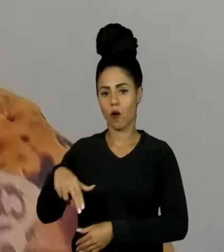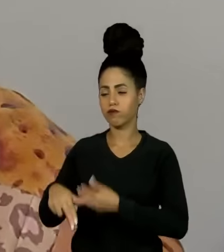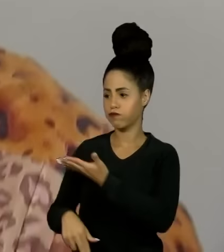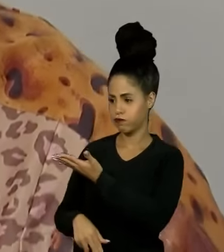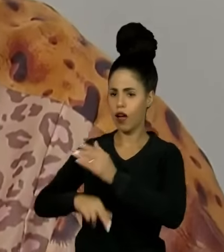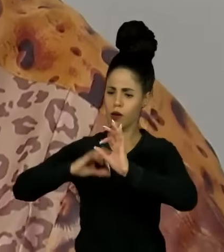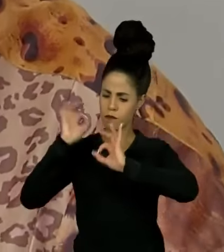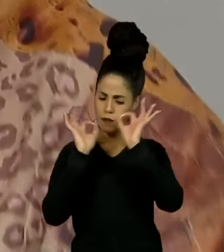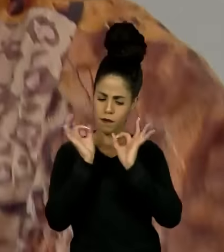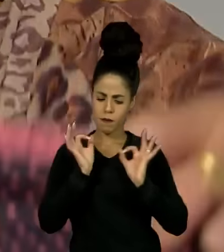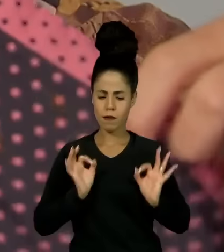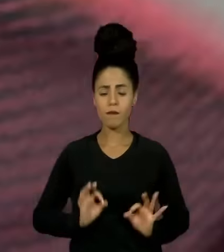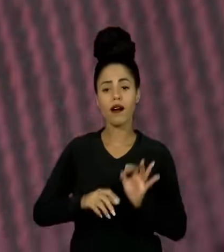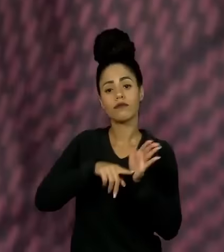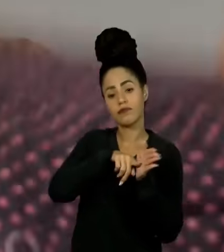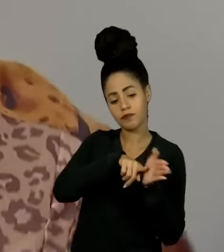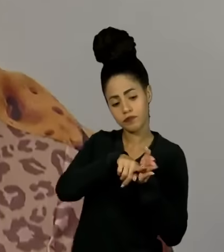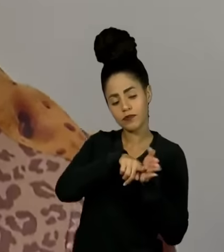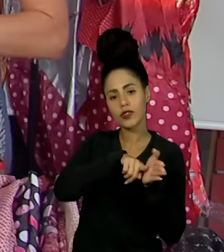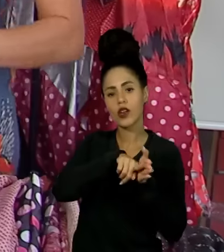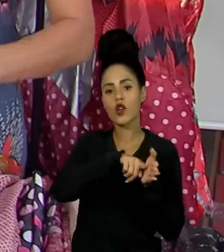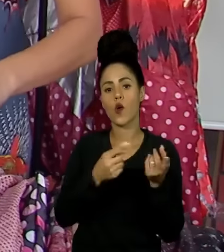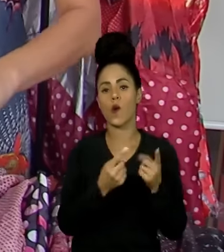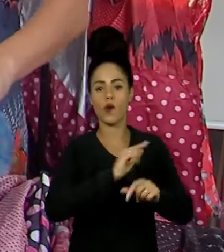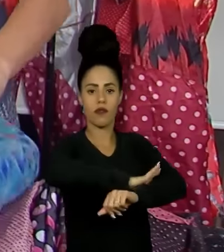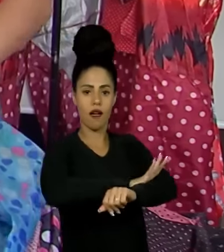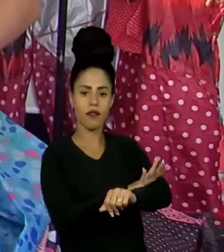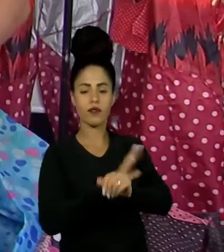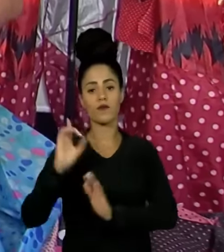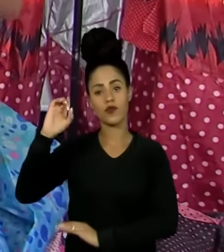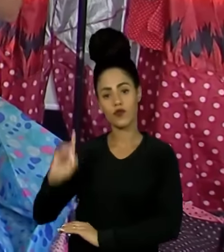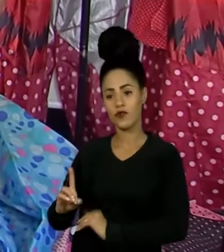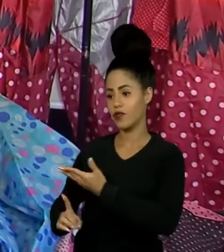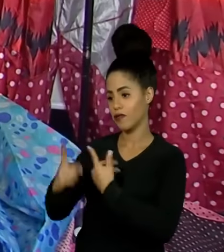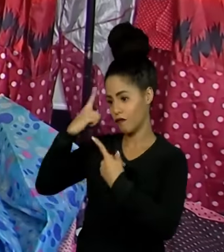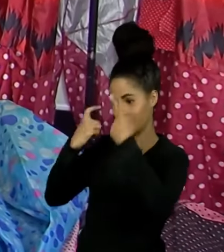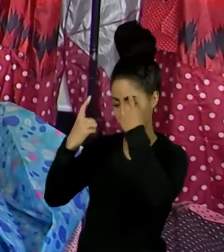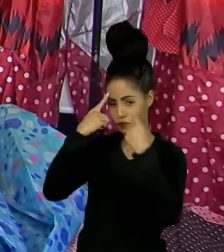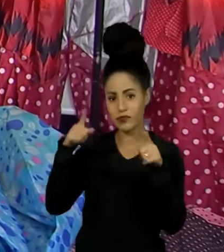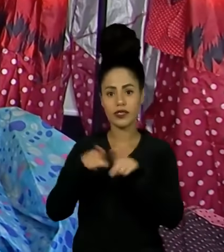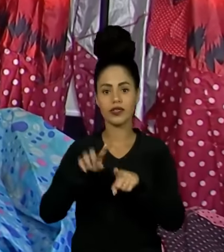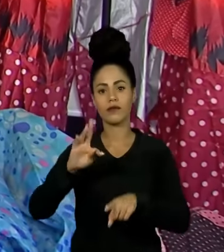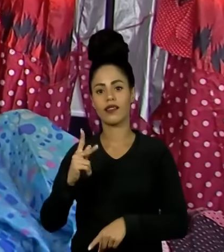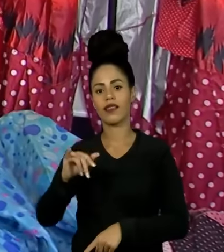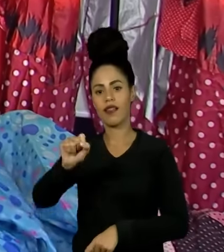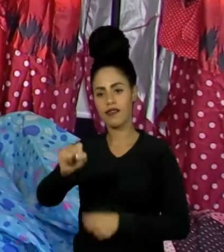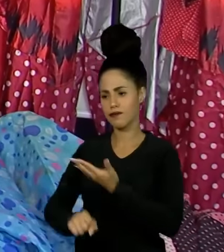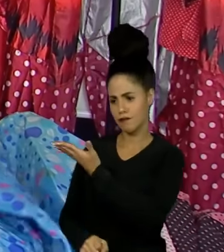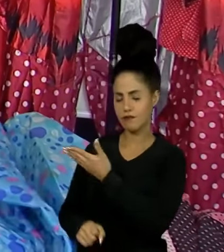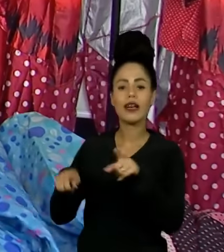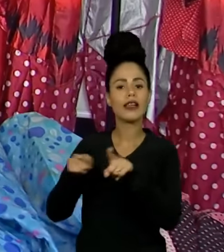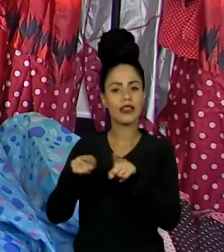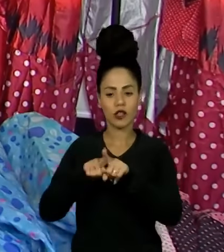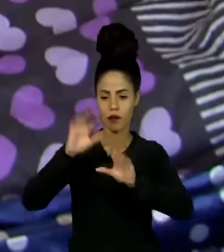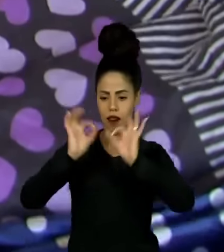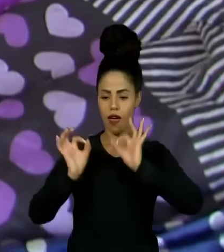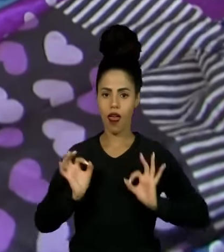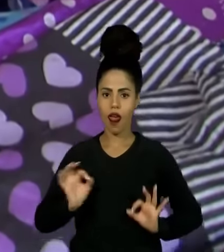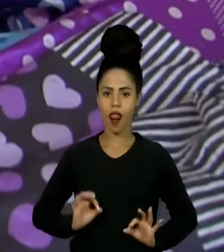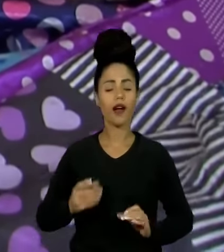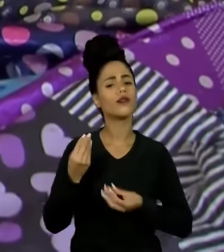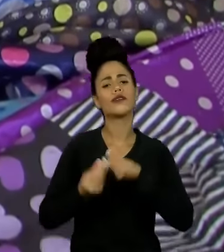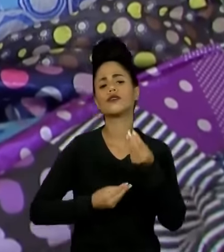em design com pesquisa em antirracismo, é o diretor criativo. Thaís Losso, uma das estilistas,